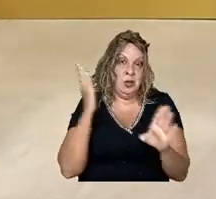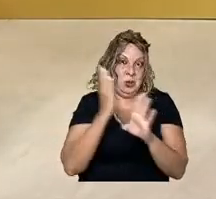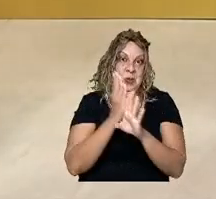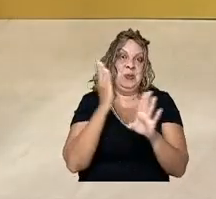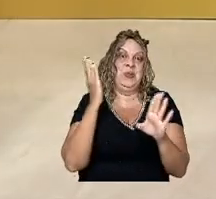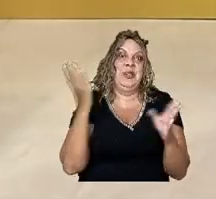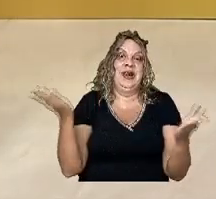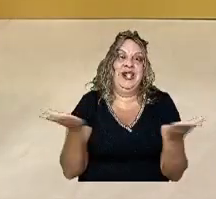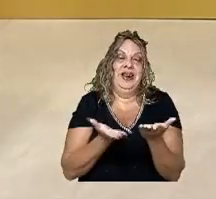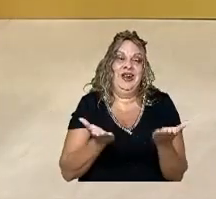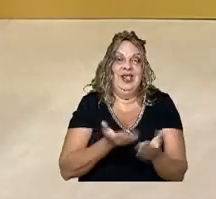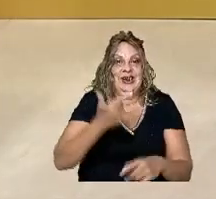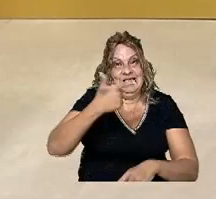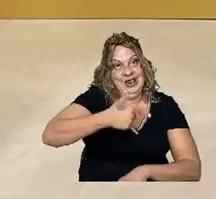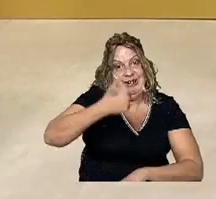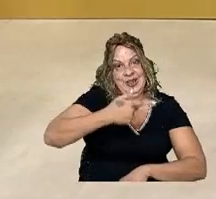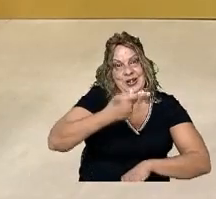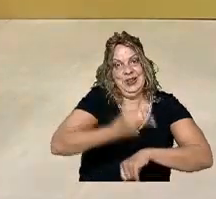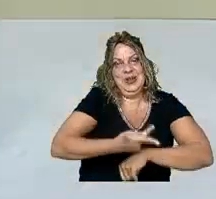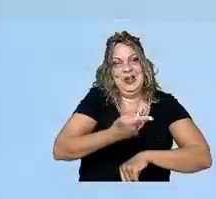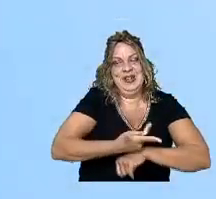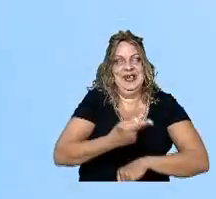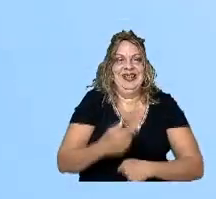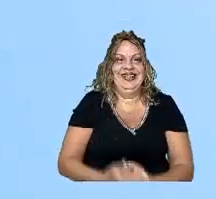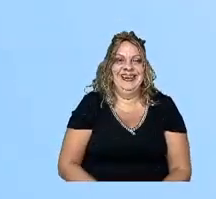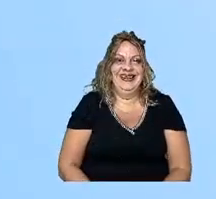nosso segundo prêmio!